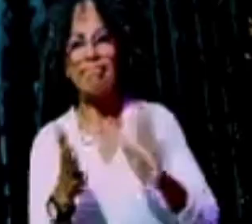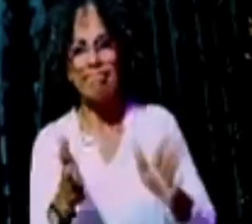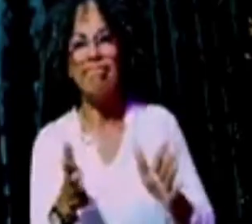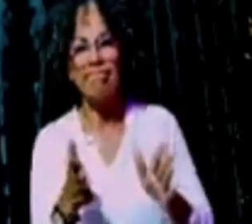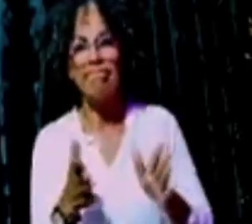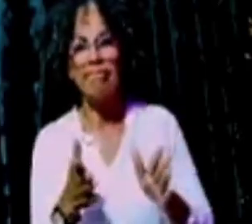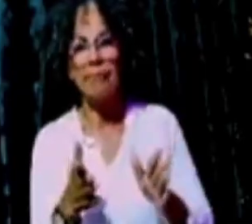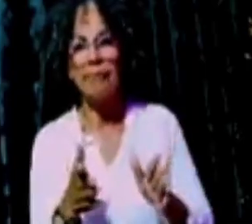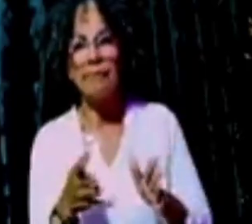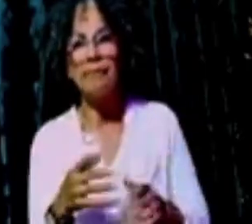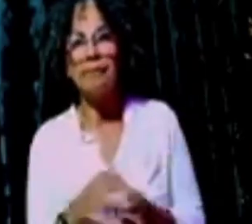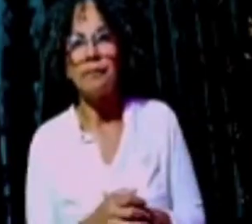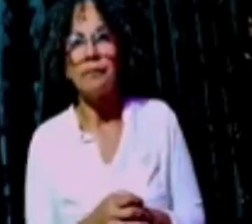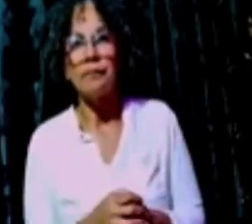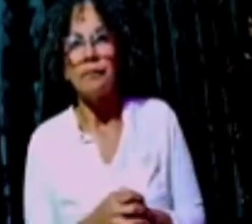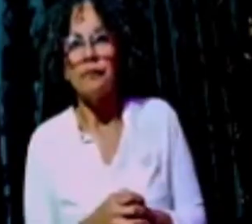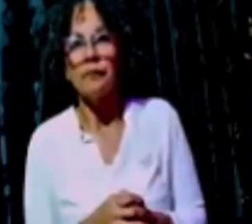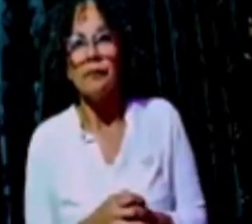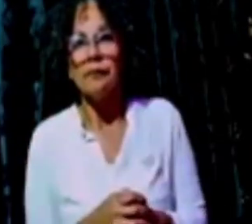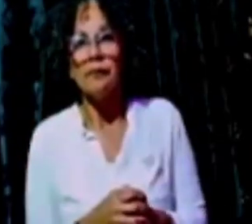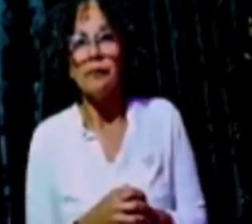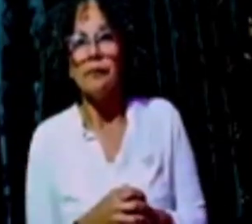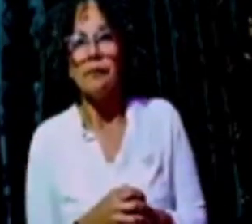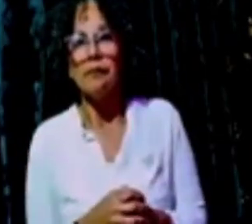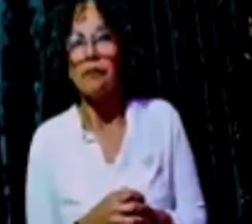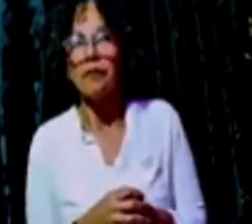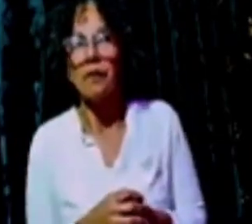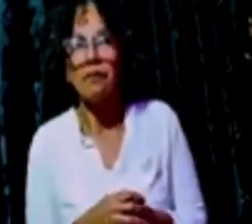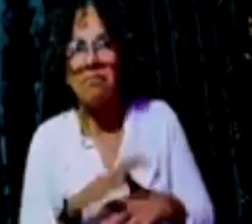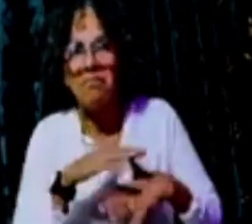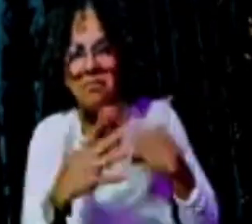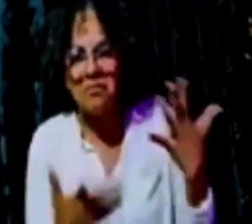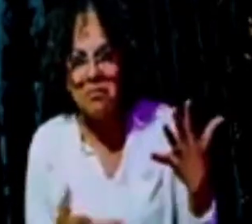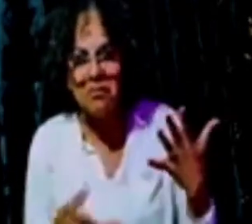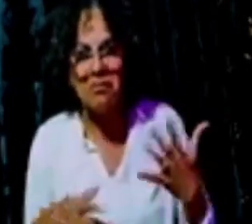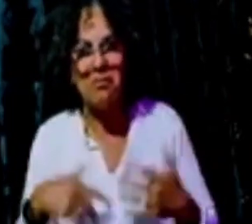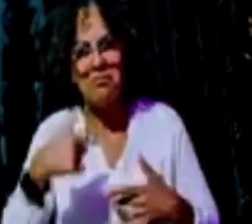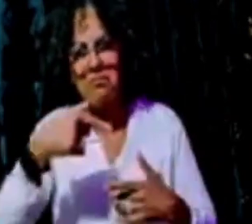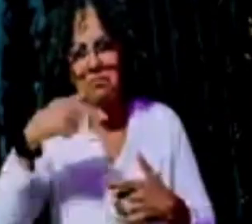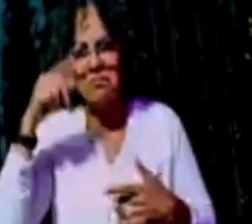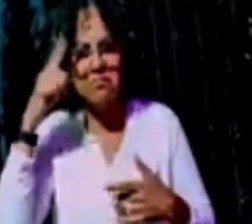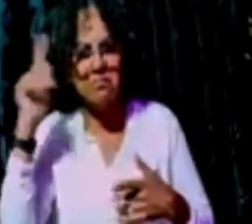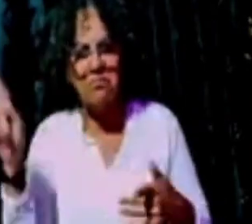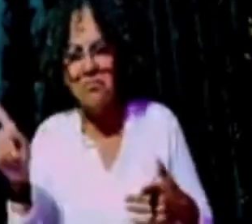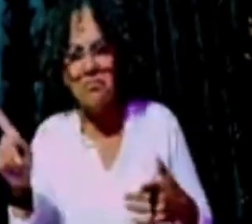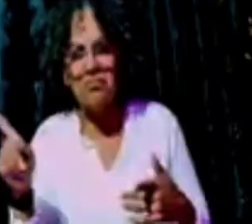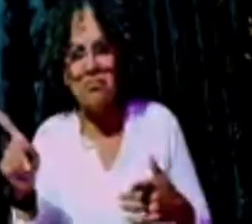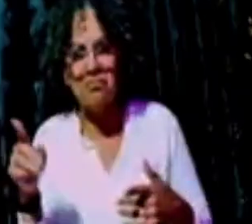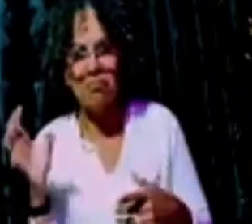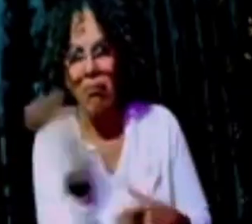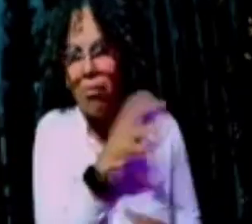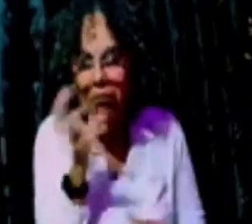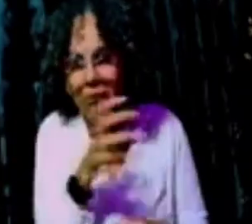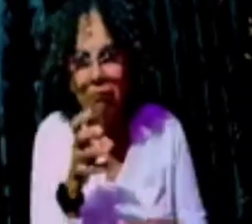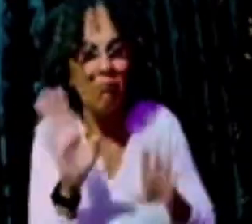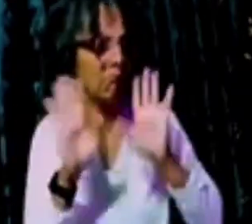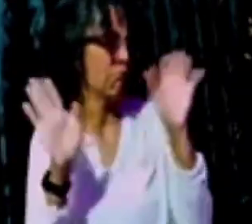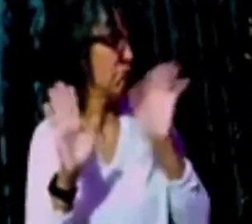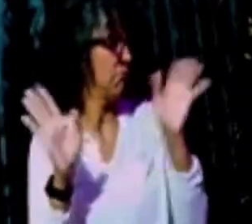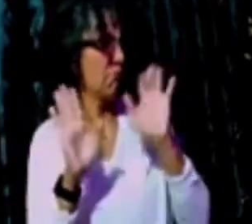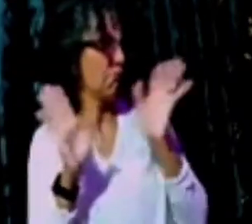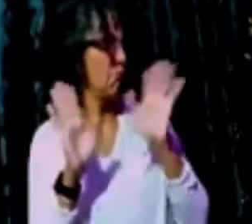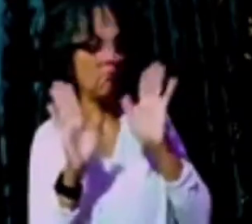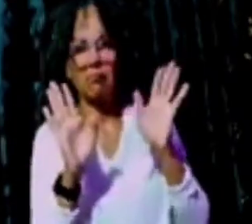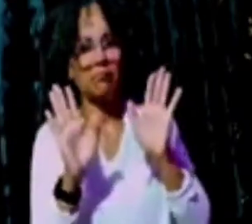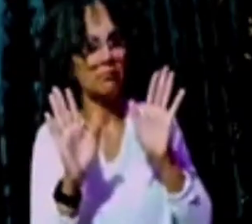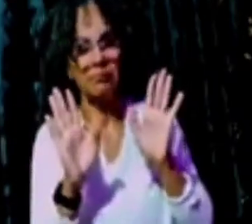gente não se aprende Libras em 7 dias. Não se faz um treinamento de Libras que você, rapidinho, você vai estar